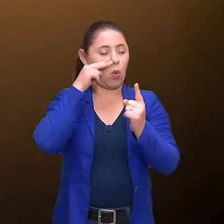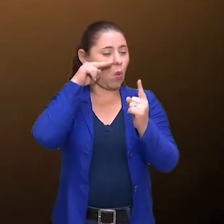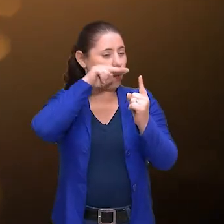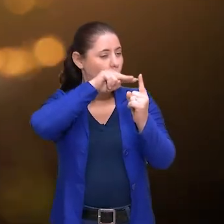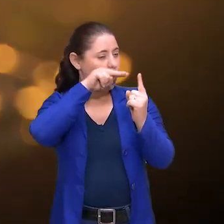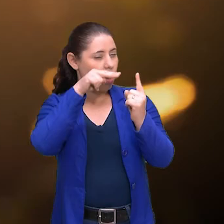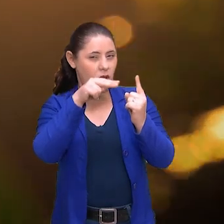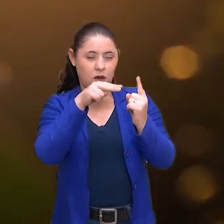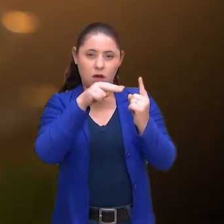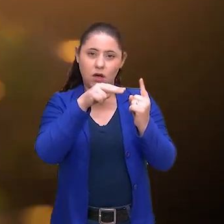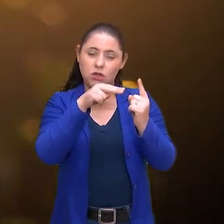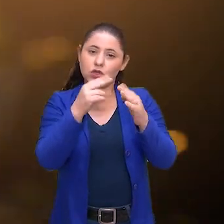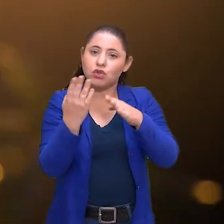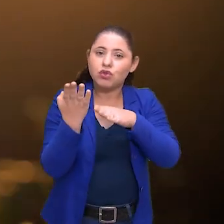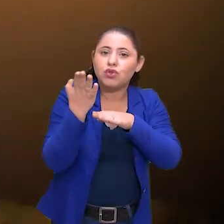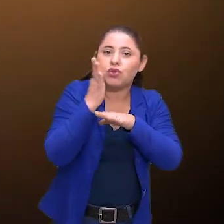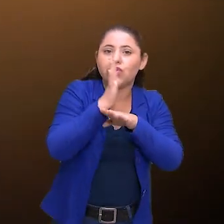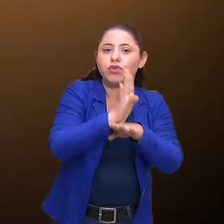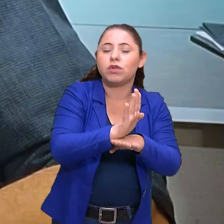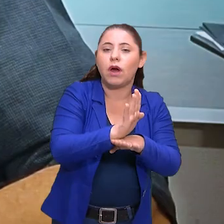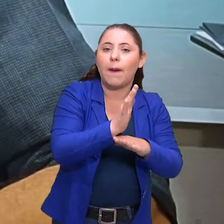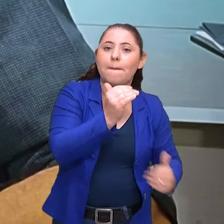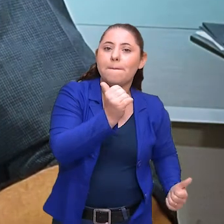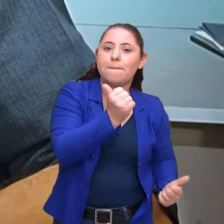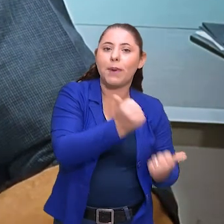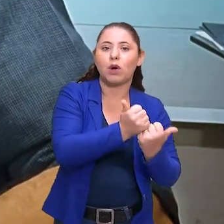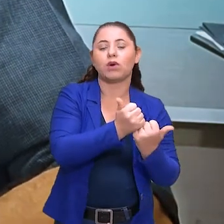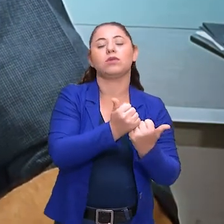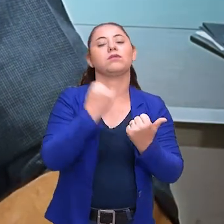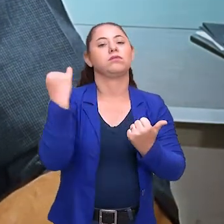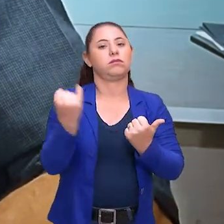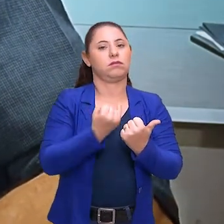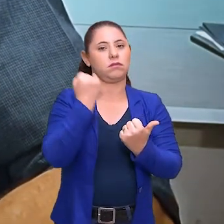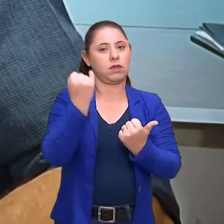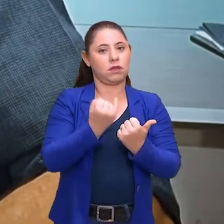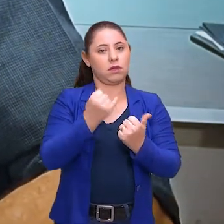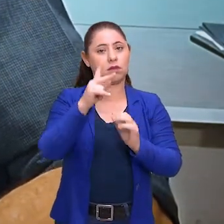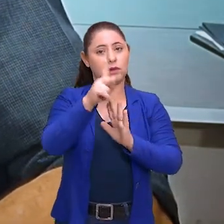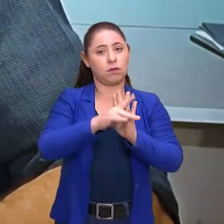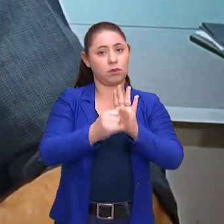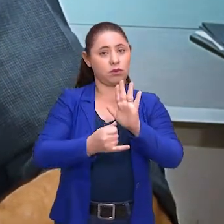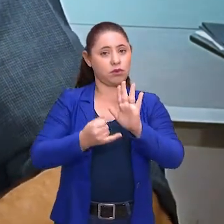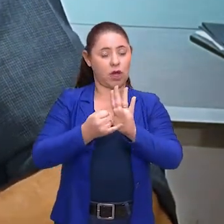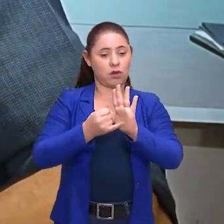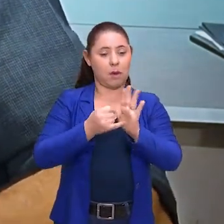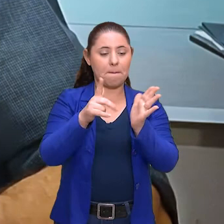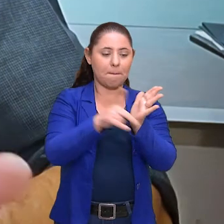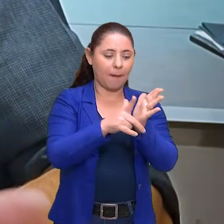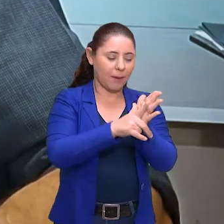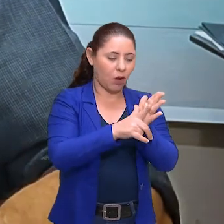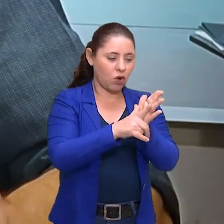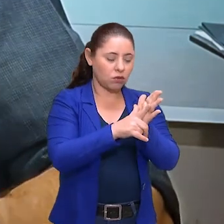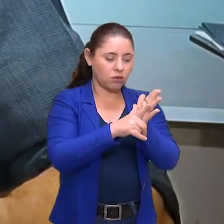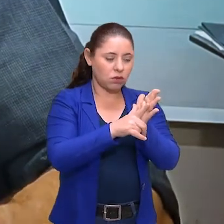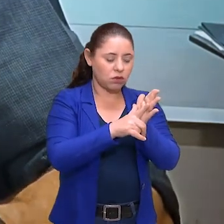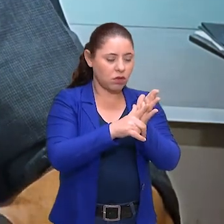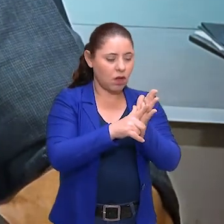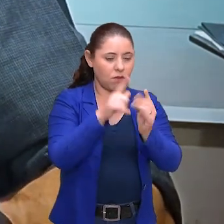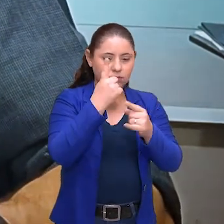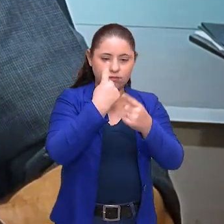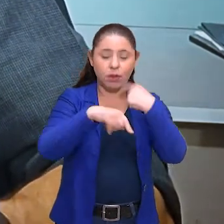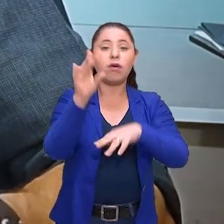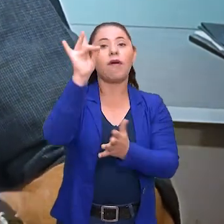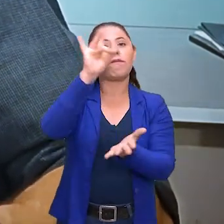Legislativa, o olhar da Assembleia, como está sendo feito, é de suma importância para que esses projetos saiam do papel e